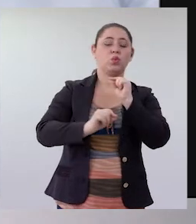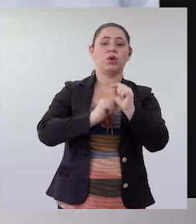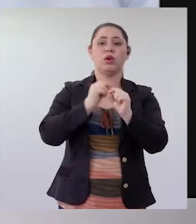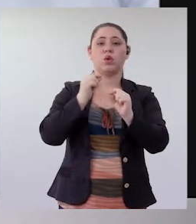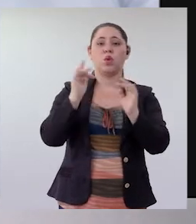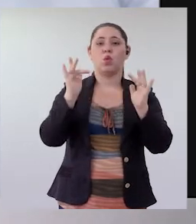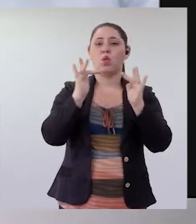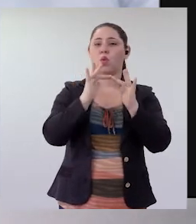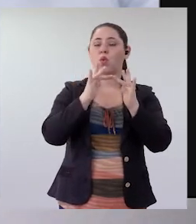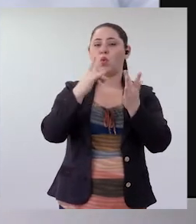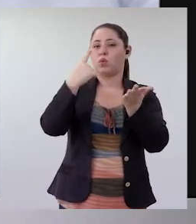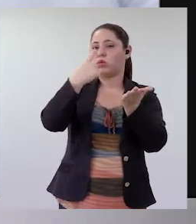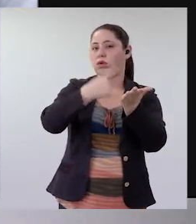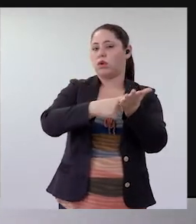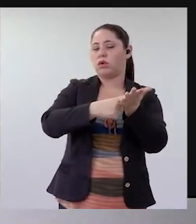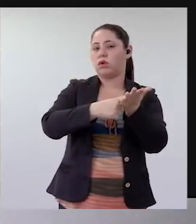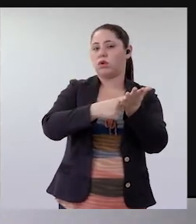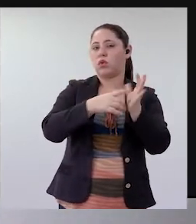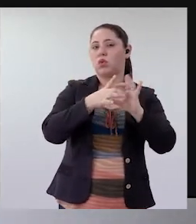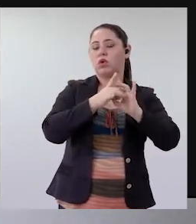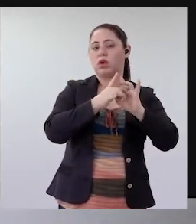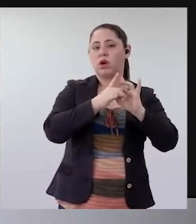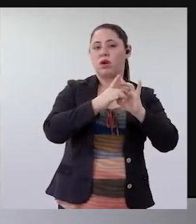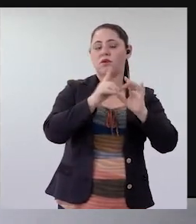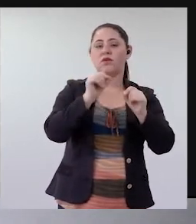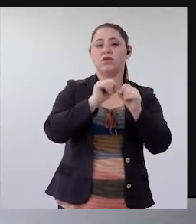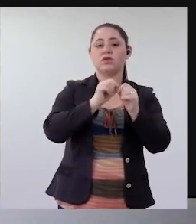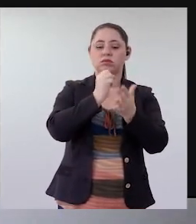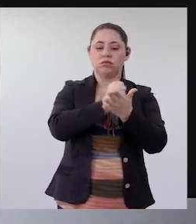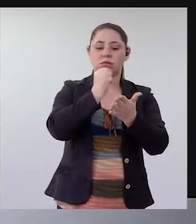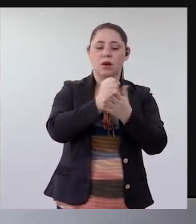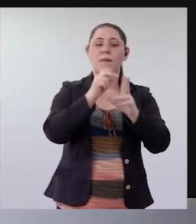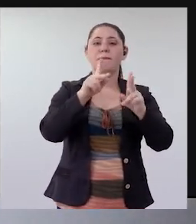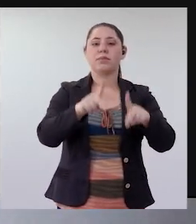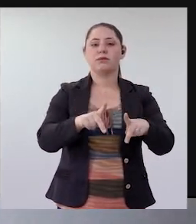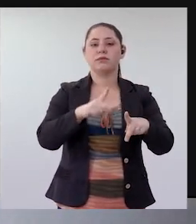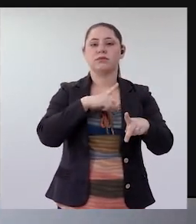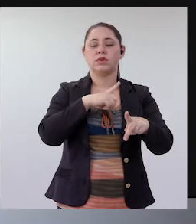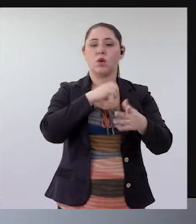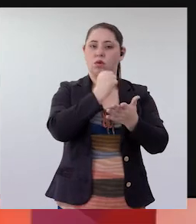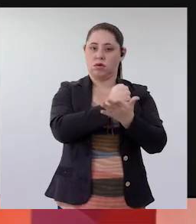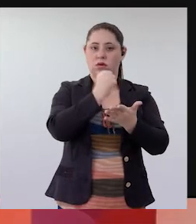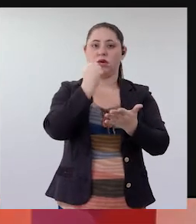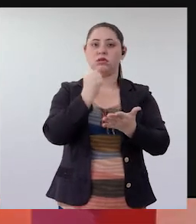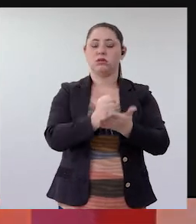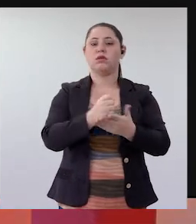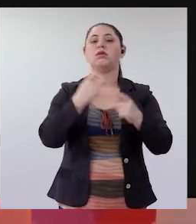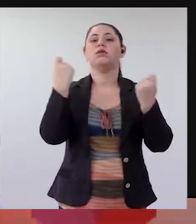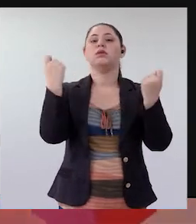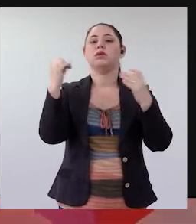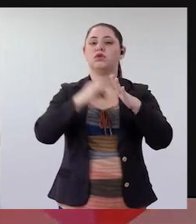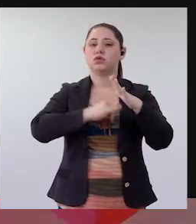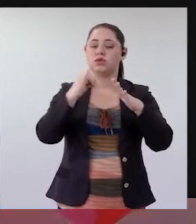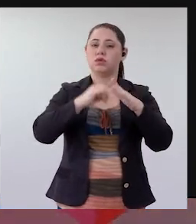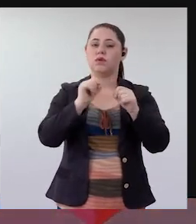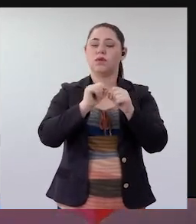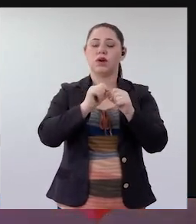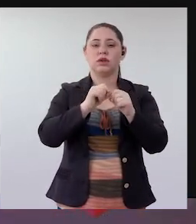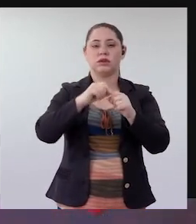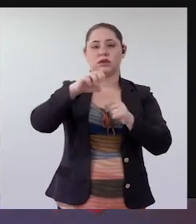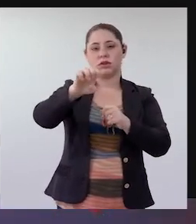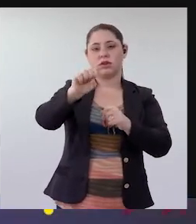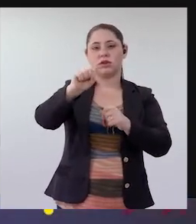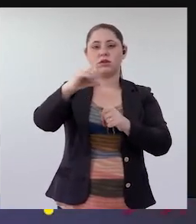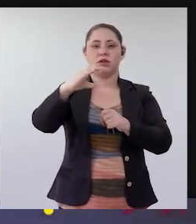estabelecerem o acordo em relação a essa união em escrituras públicas. E aí entra o papel dos cartórios, né, das chamadas